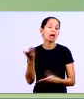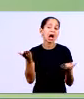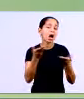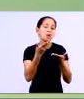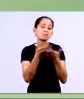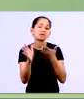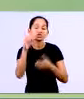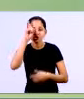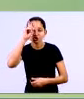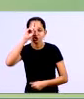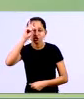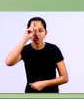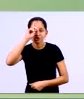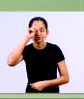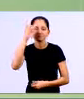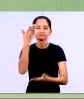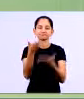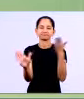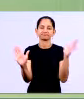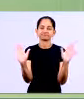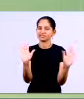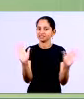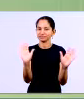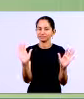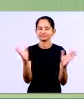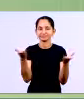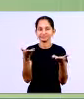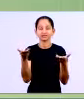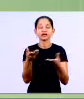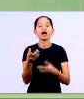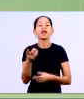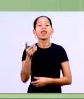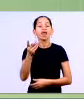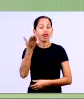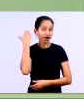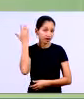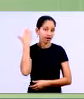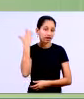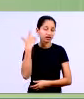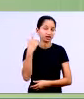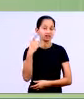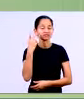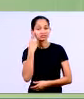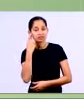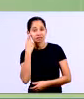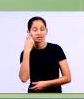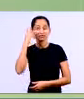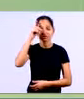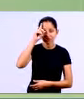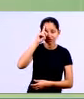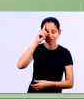hífen, ok? Tinha uma distinção entre coisa cotidiana